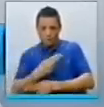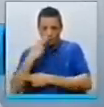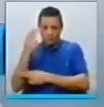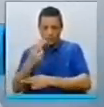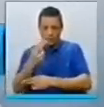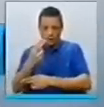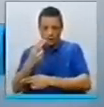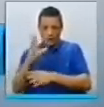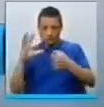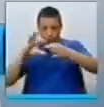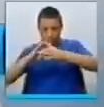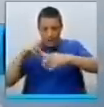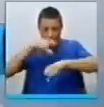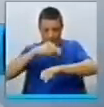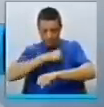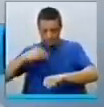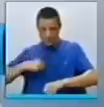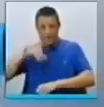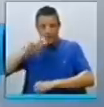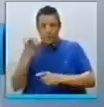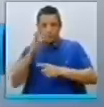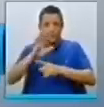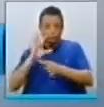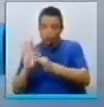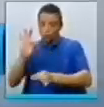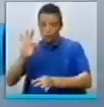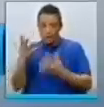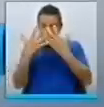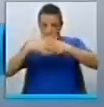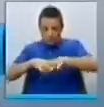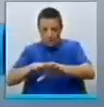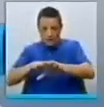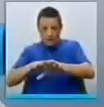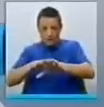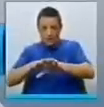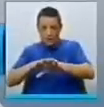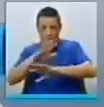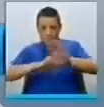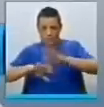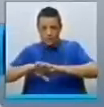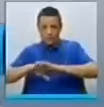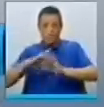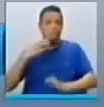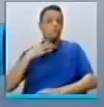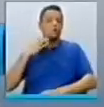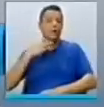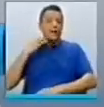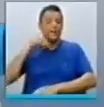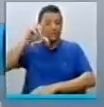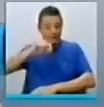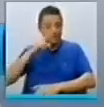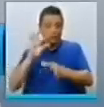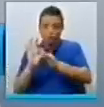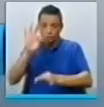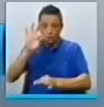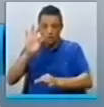medicina em que também TM por exemplo opção integrada no currículo de realizar voluntariado tenhem opção de